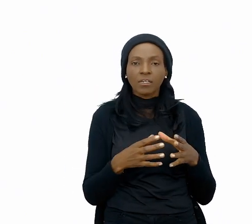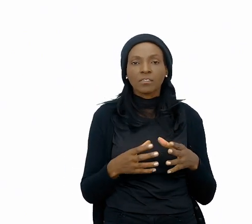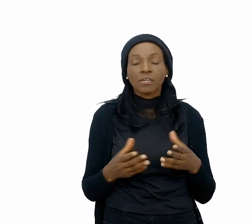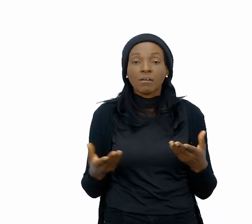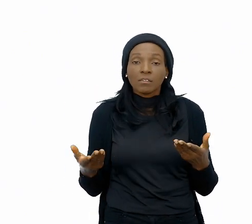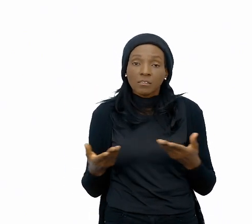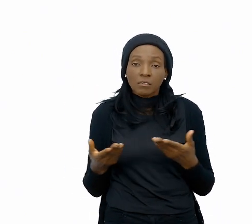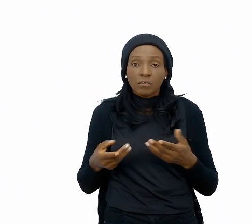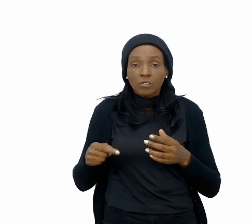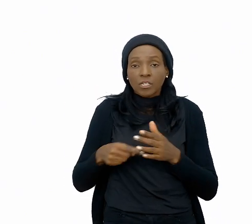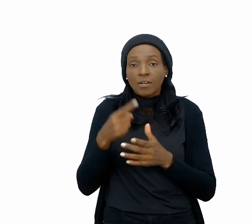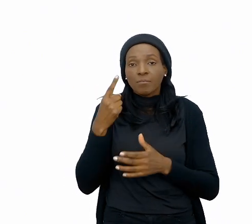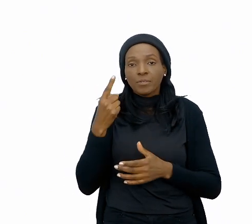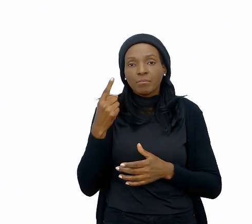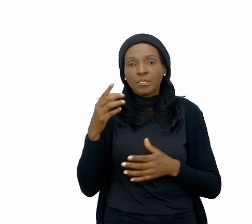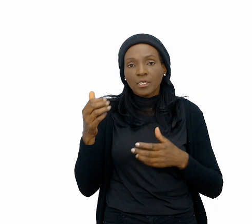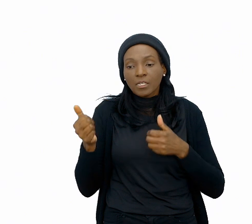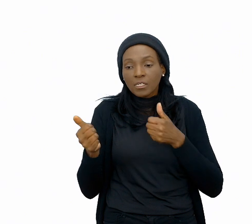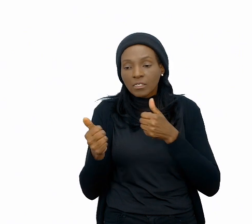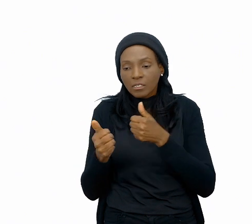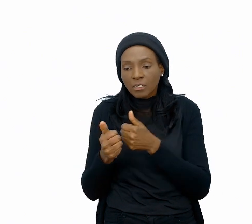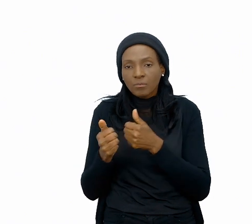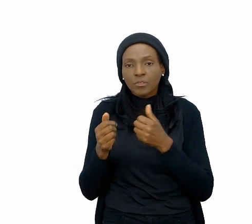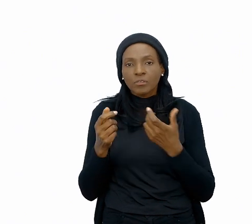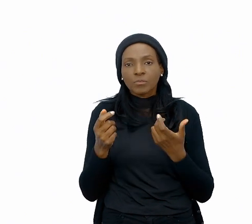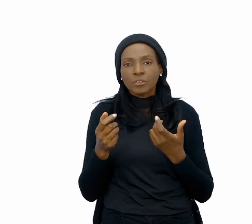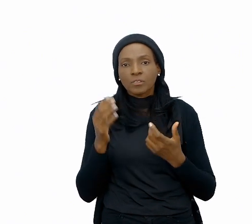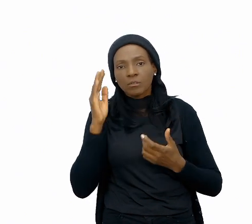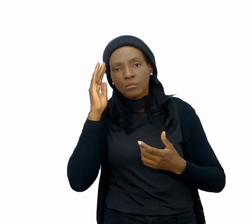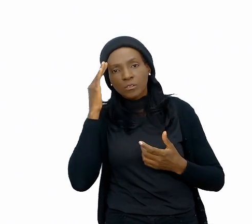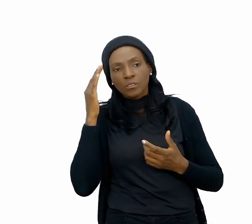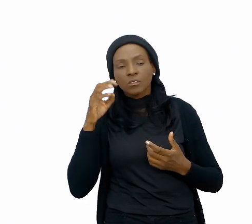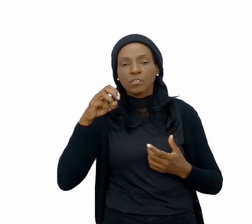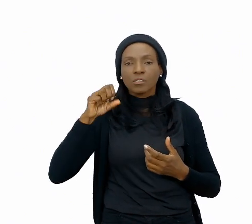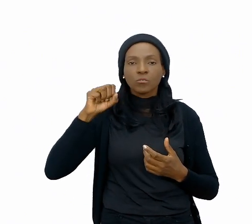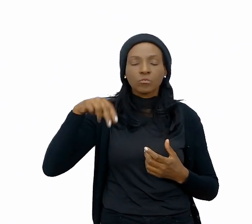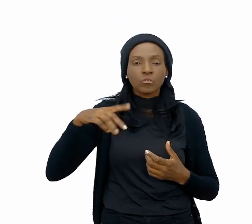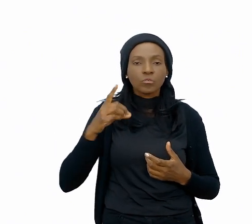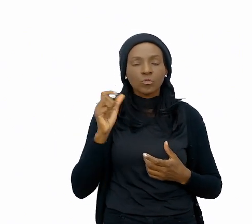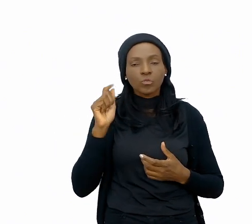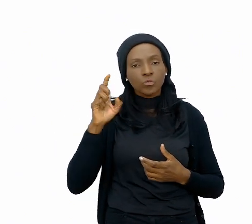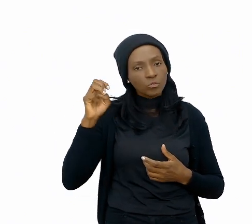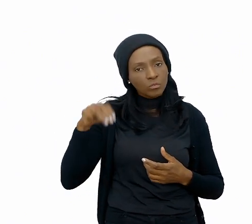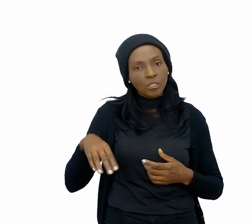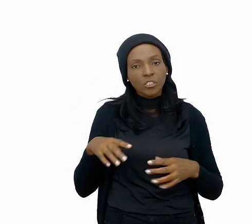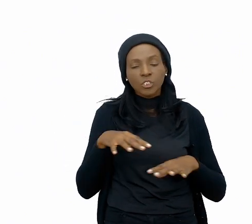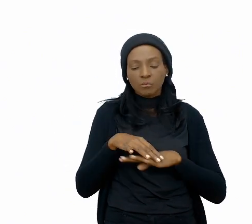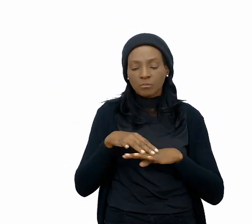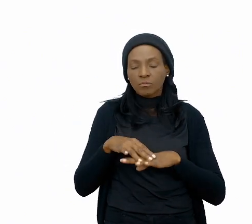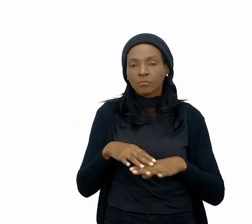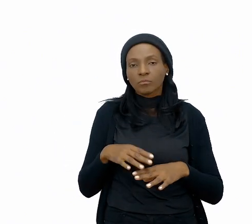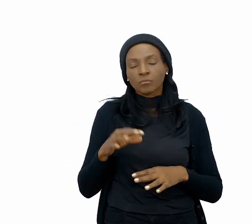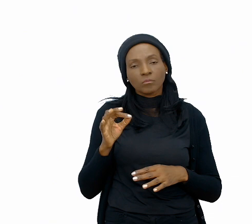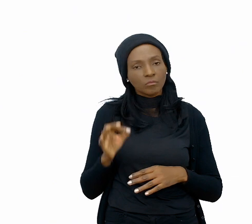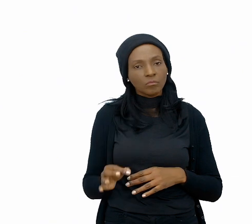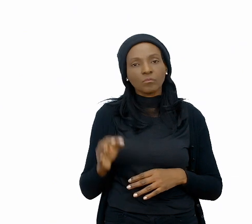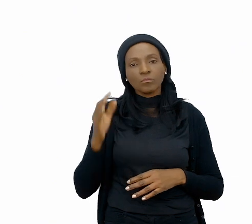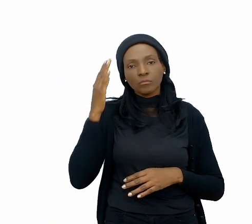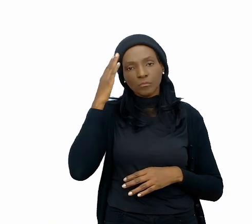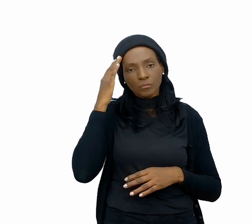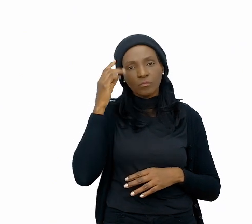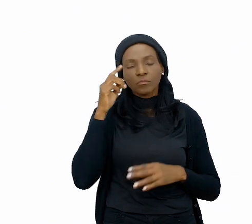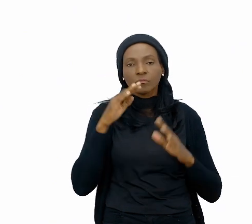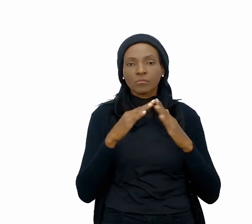a nossa primeira aproximação aí com a sondagem de matemática, que eu tenho certeza que já está acontecendo aí